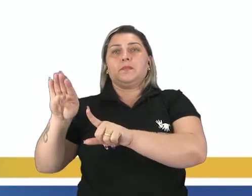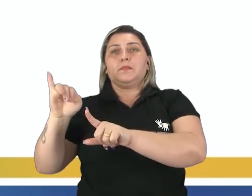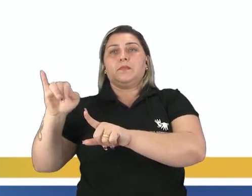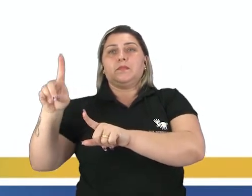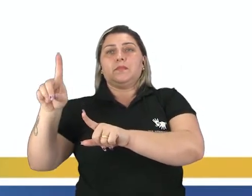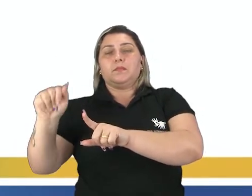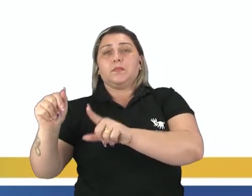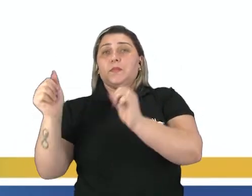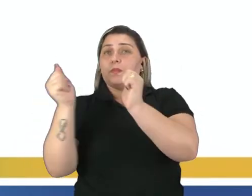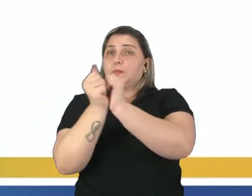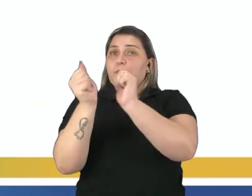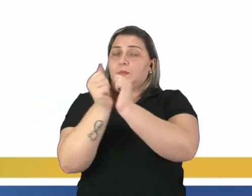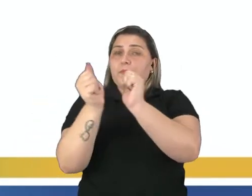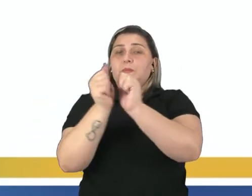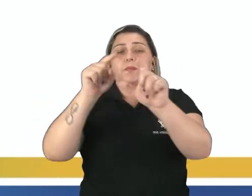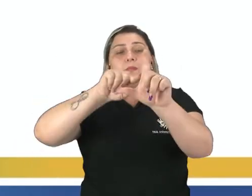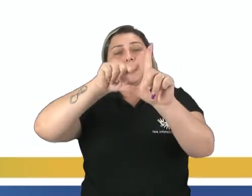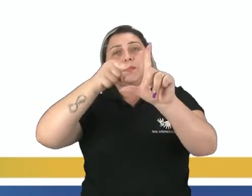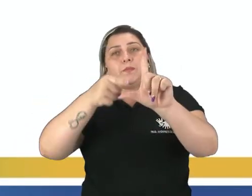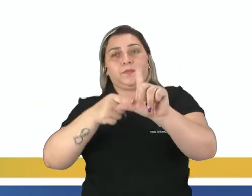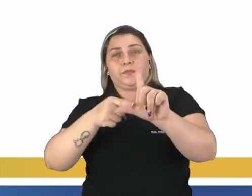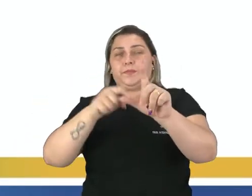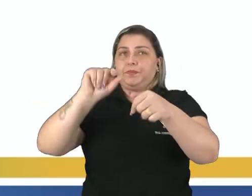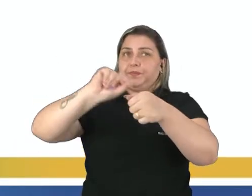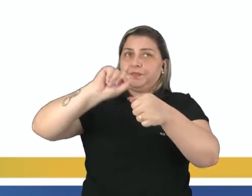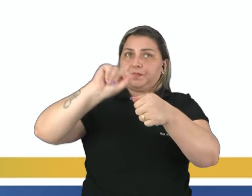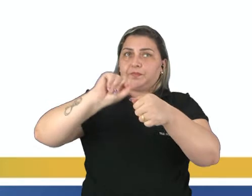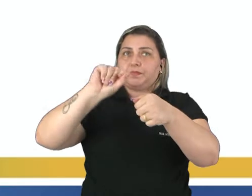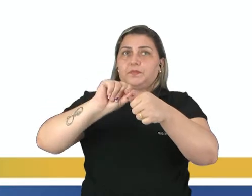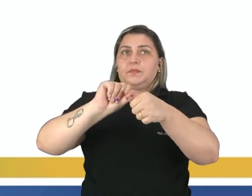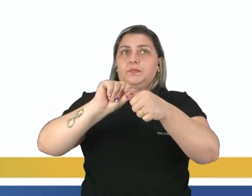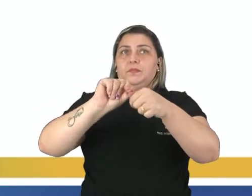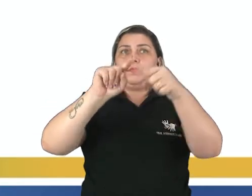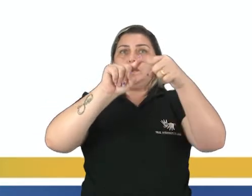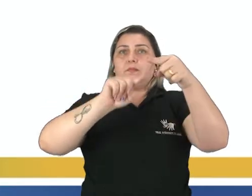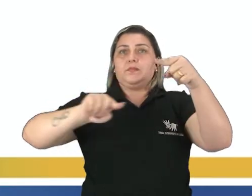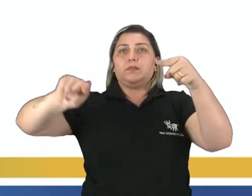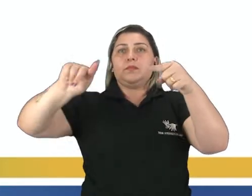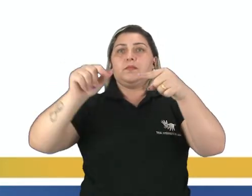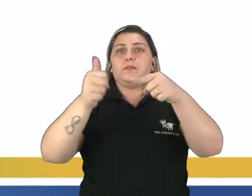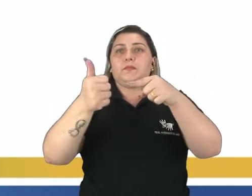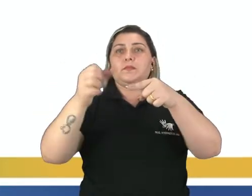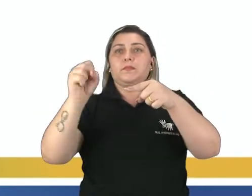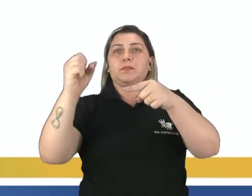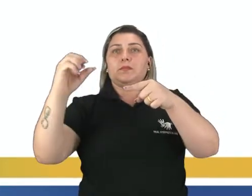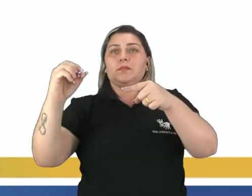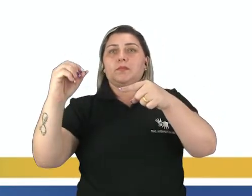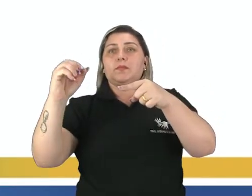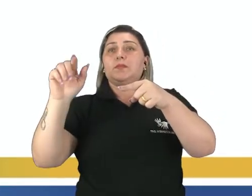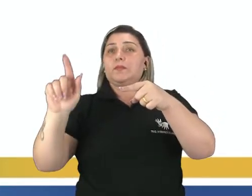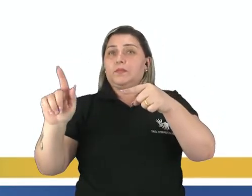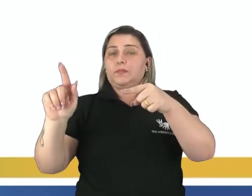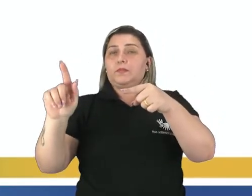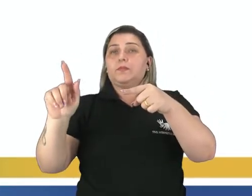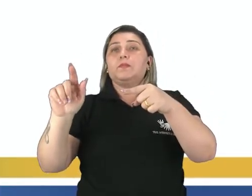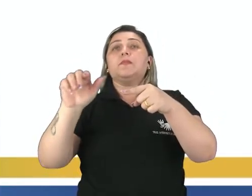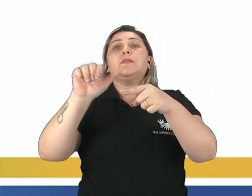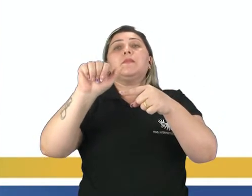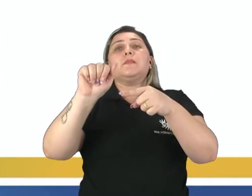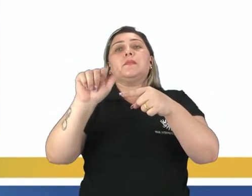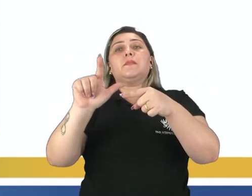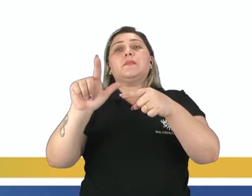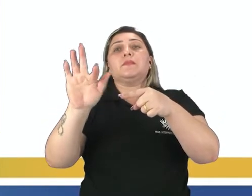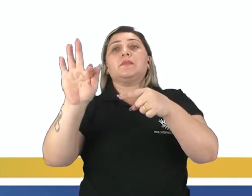né, junto com esses ângulos aí formando um ângulo de 180 graus, né, o ângulo